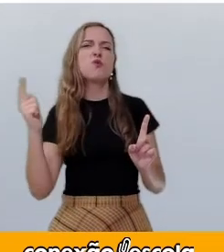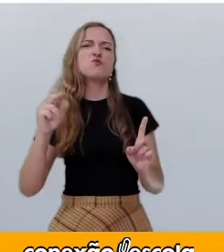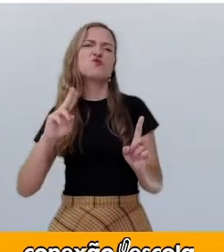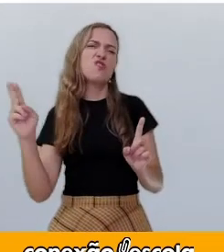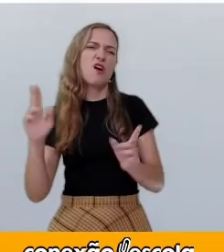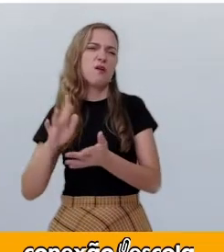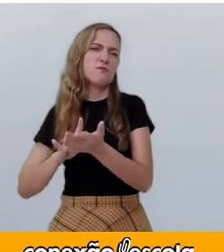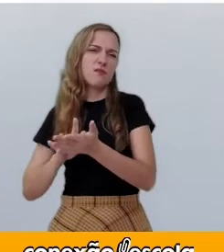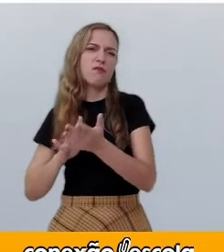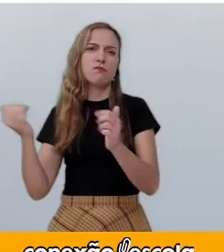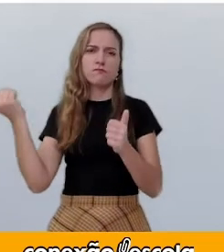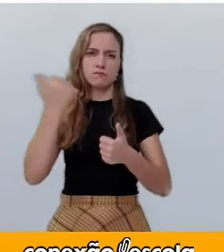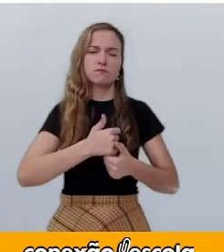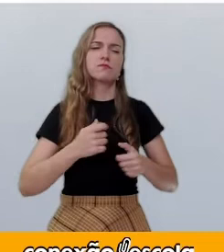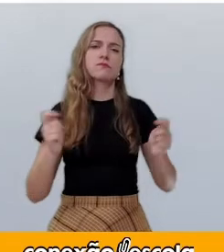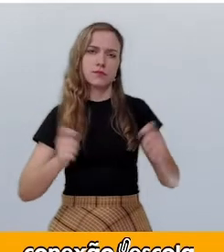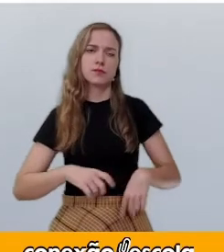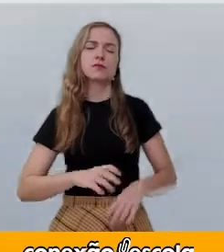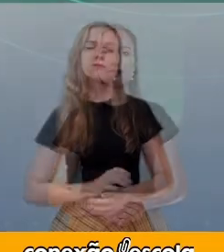fictícios